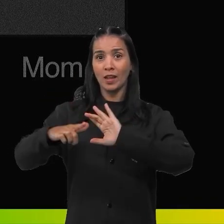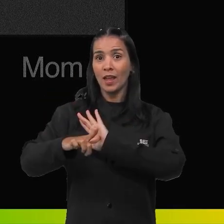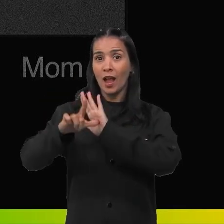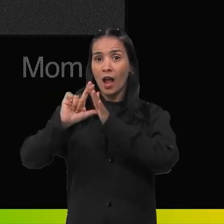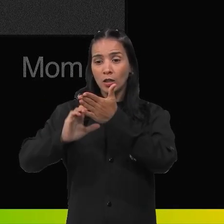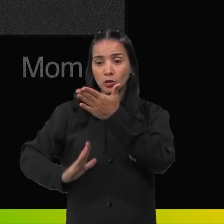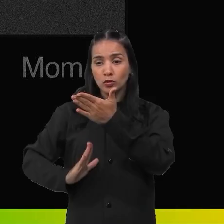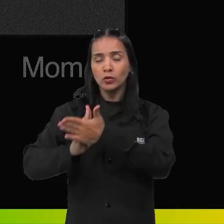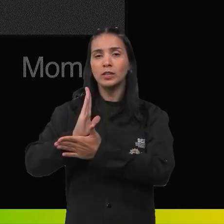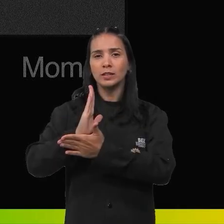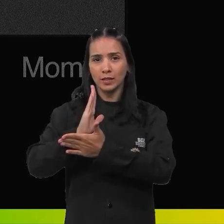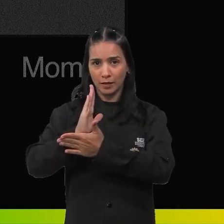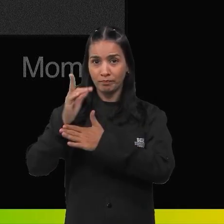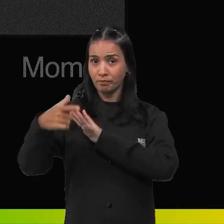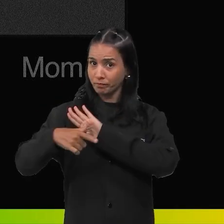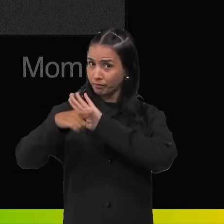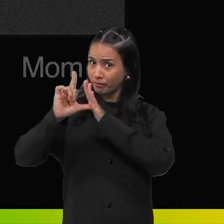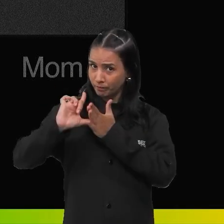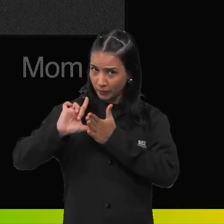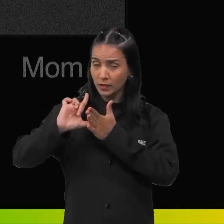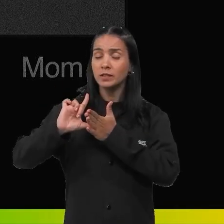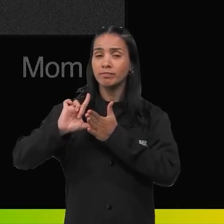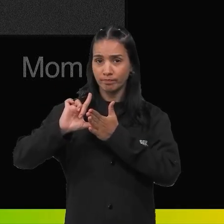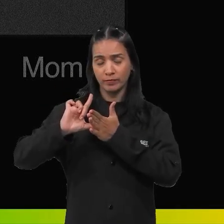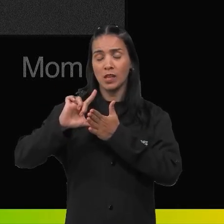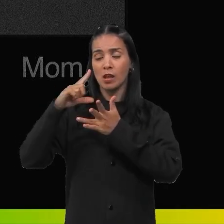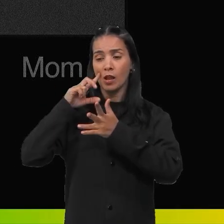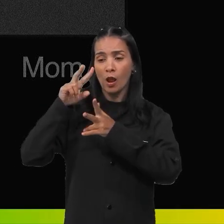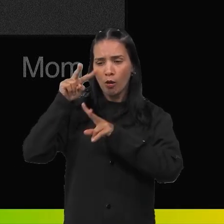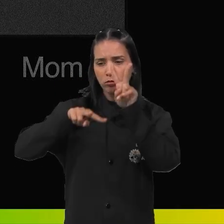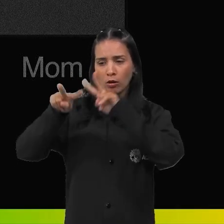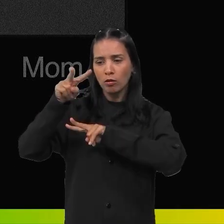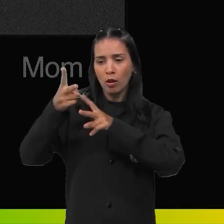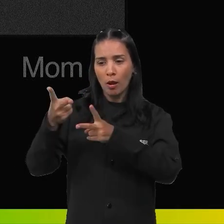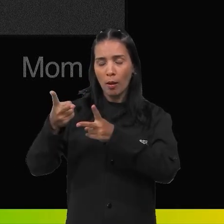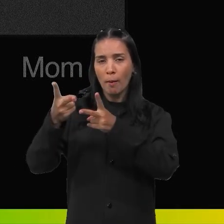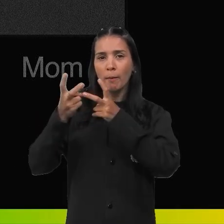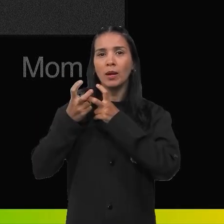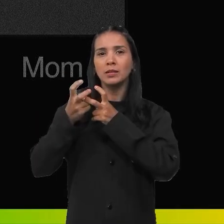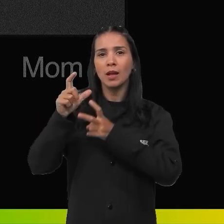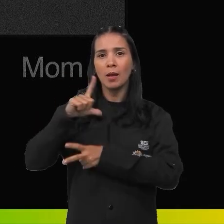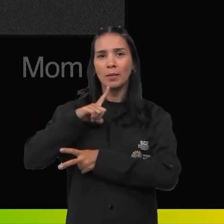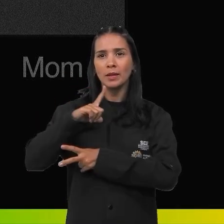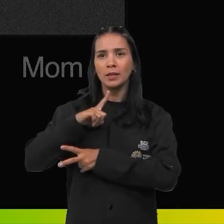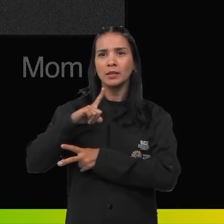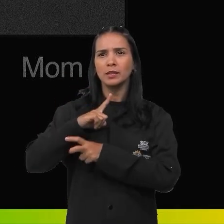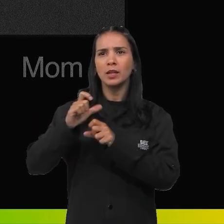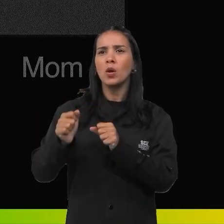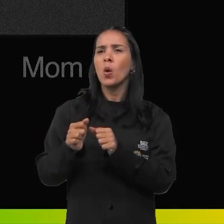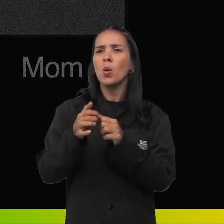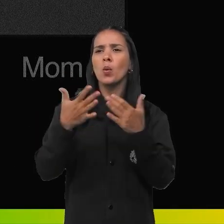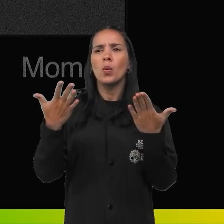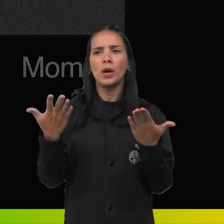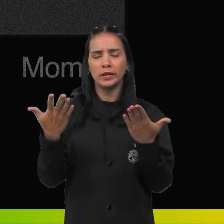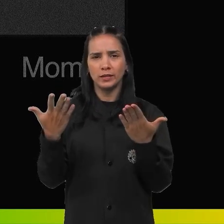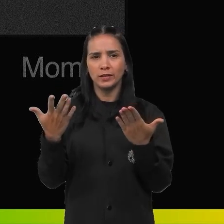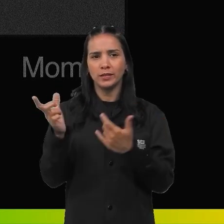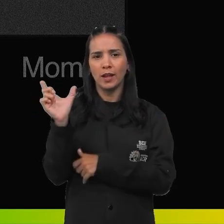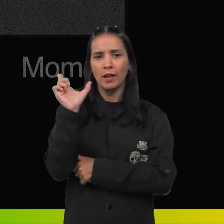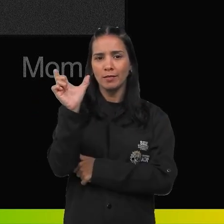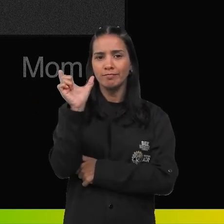entrar, né, nesses locais, você vai ver a frase na tela Who's watching? Ou então, né, quem